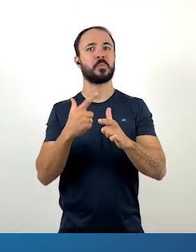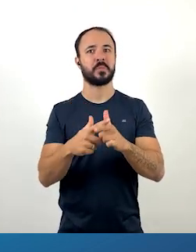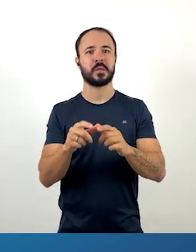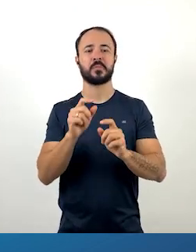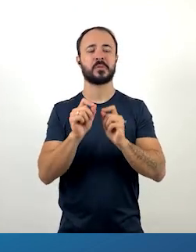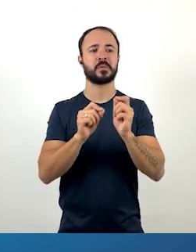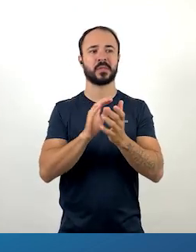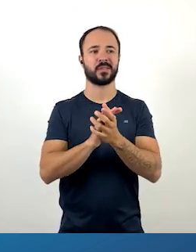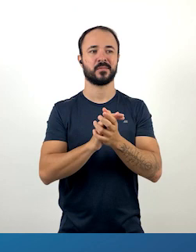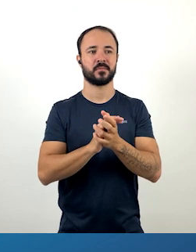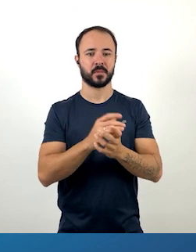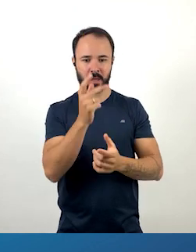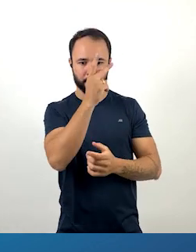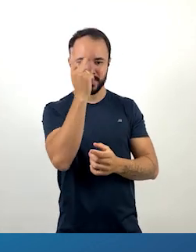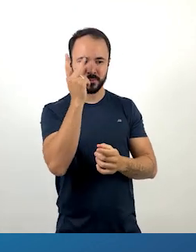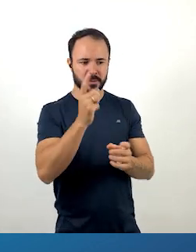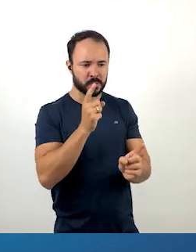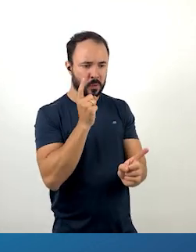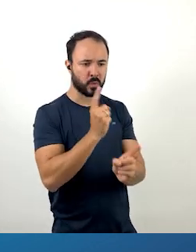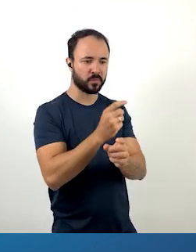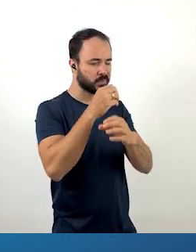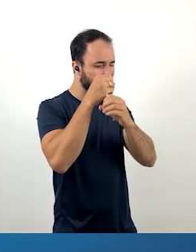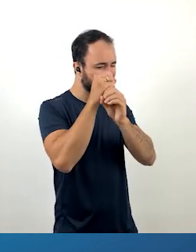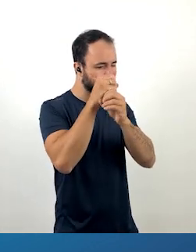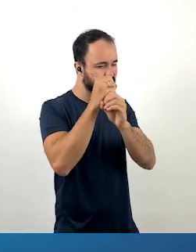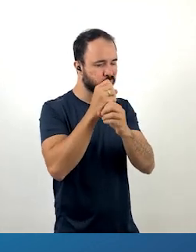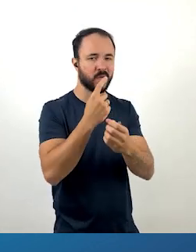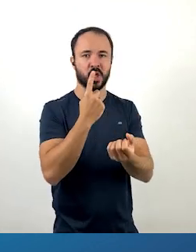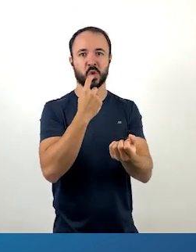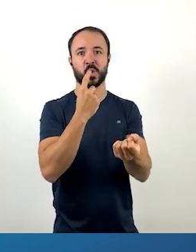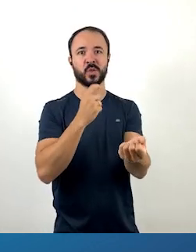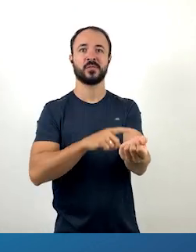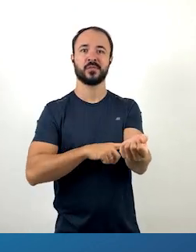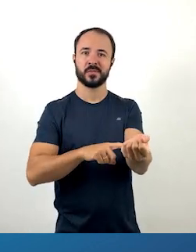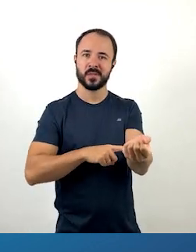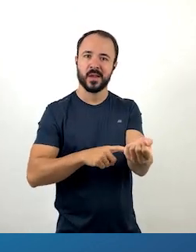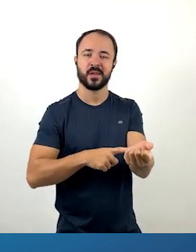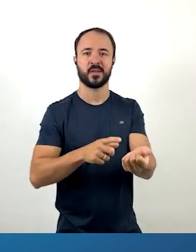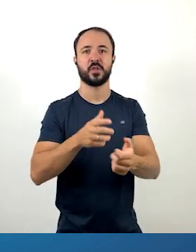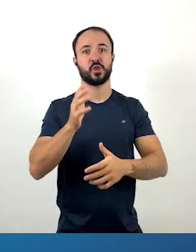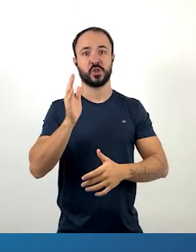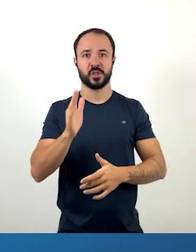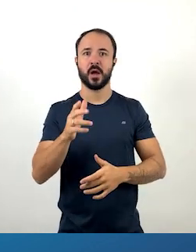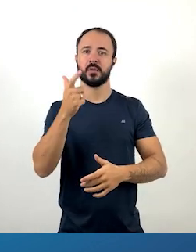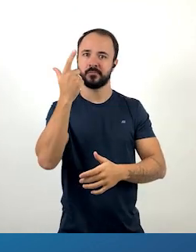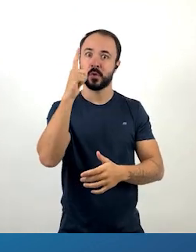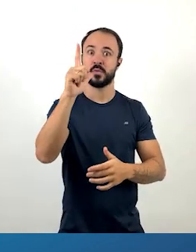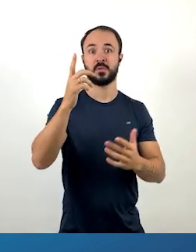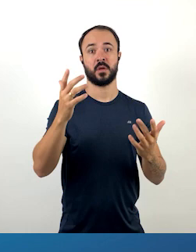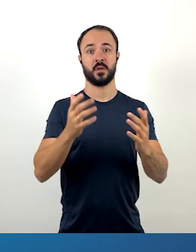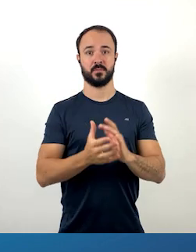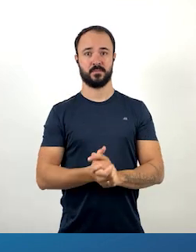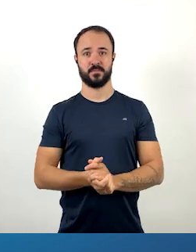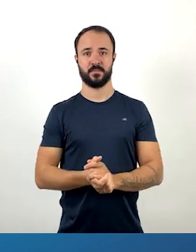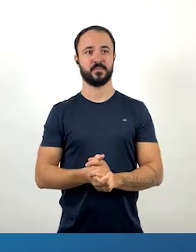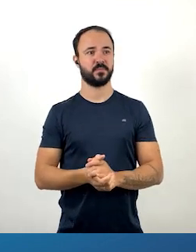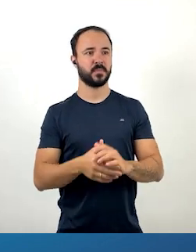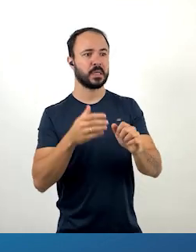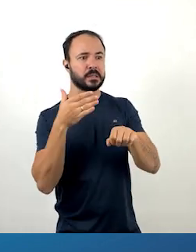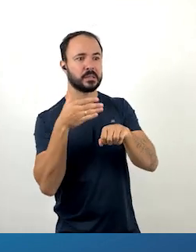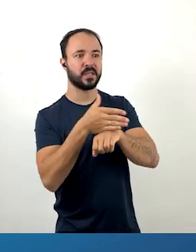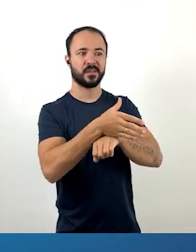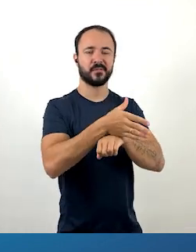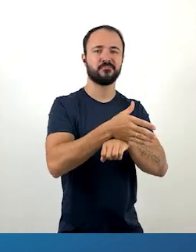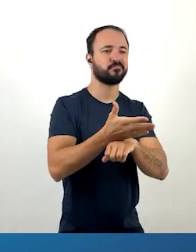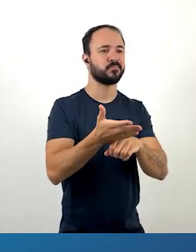na placenta, nos vasos sanguíneos, nos pulmões, ou seja, são microplásticos que invadem